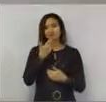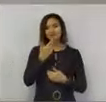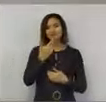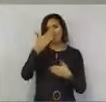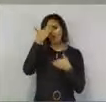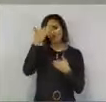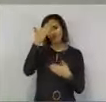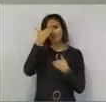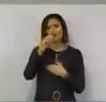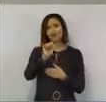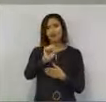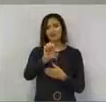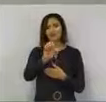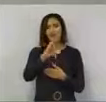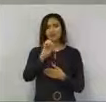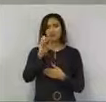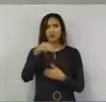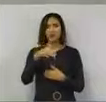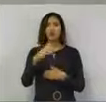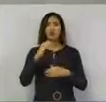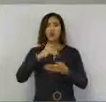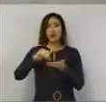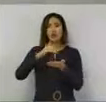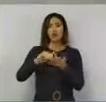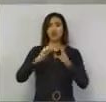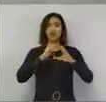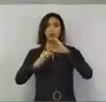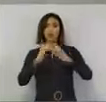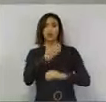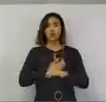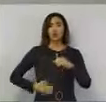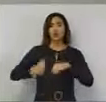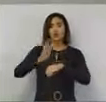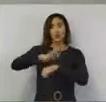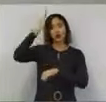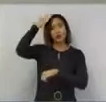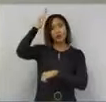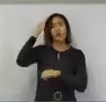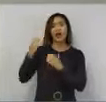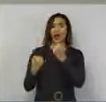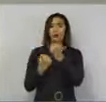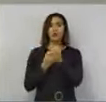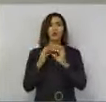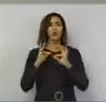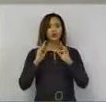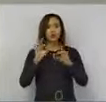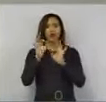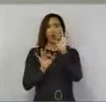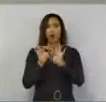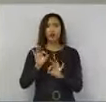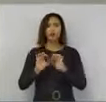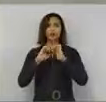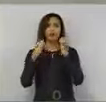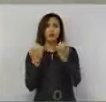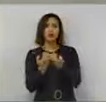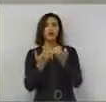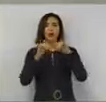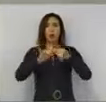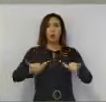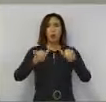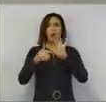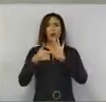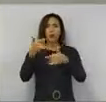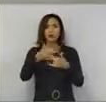SECOM, a Secretaria de Comunicação do Governo do Estado do Pará, que nos apoiou em toda a organização do evento, transmissão,